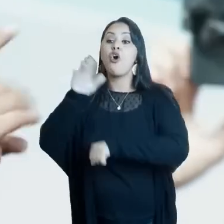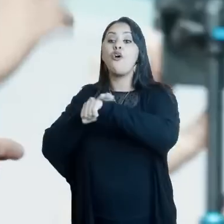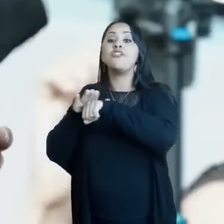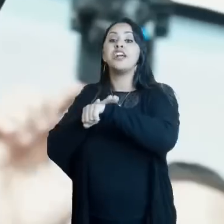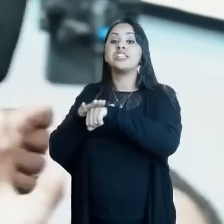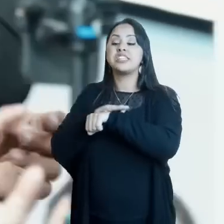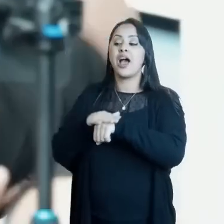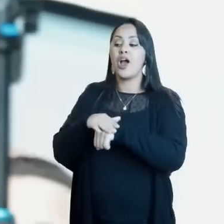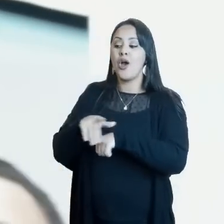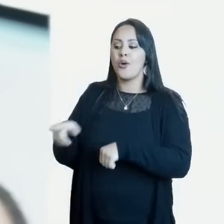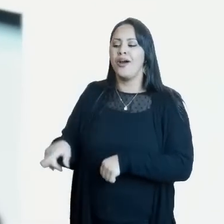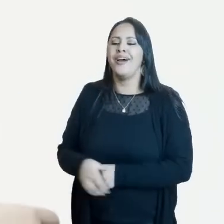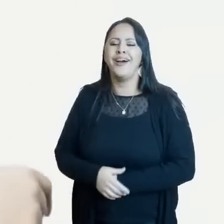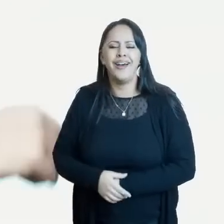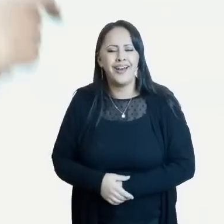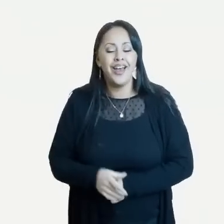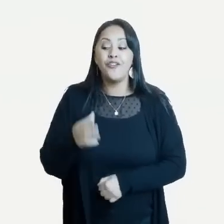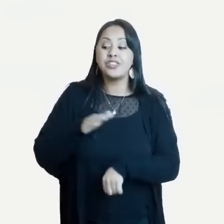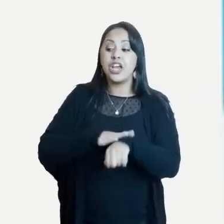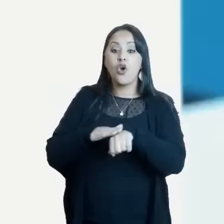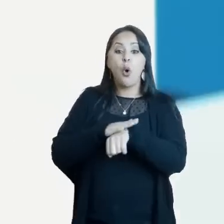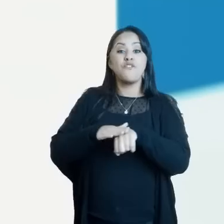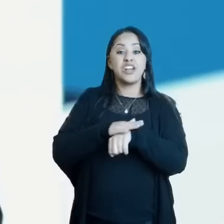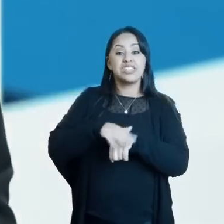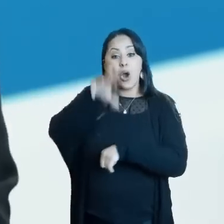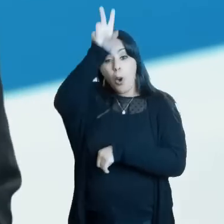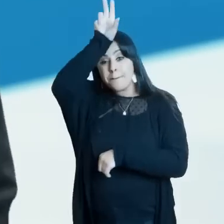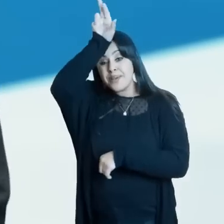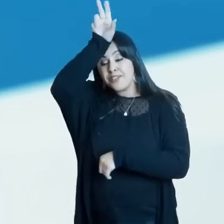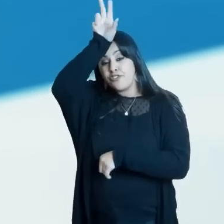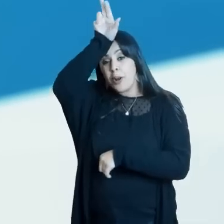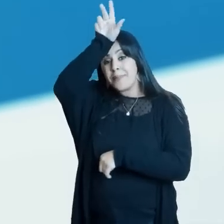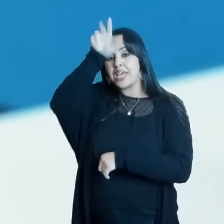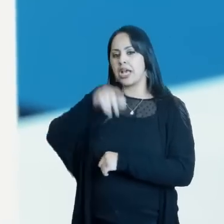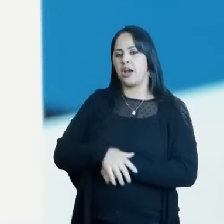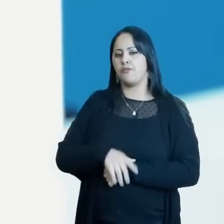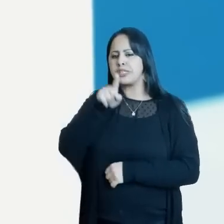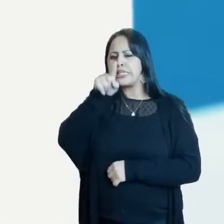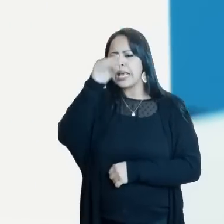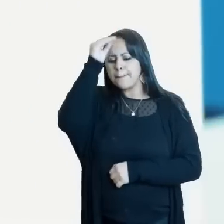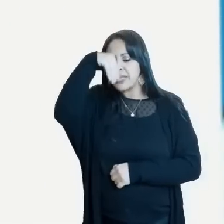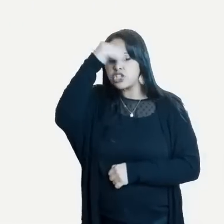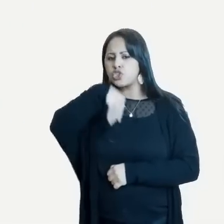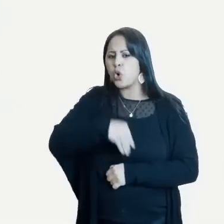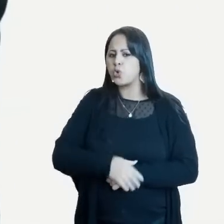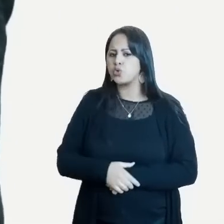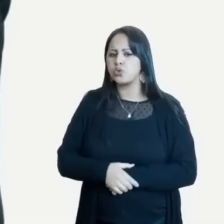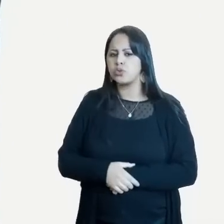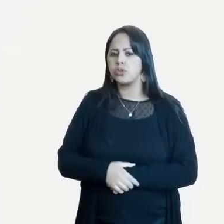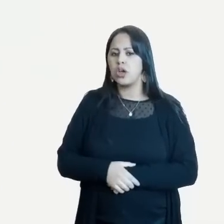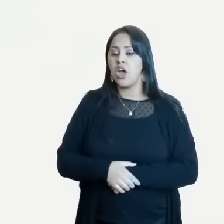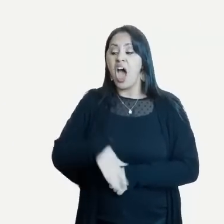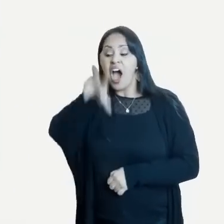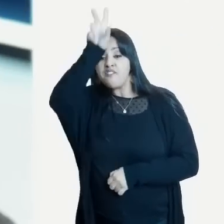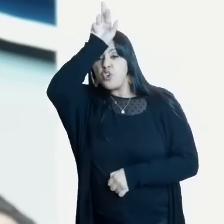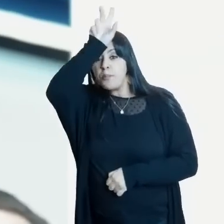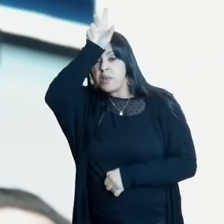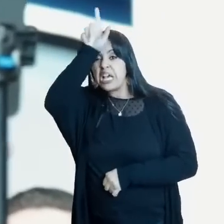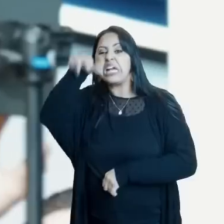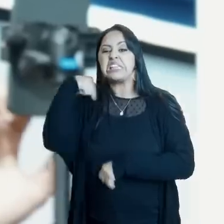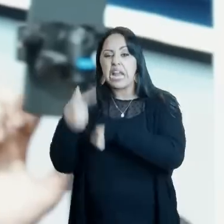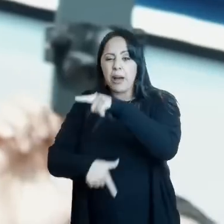preguiçoso. Vai ter com a formiga, vai ter com a preguiça. Vai ter com a formiga, preguiçoso. Vai lá, olha a formiga, que ela trabalha